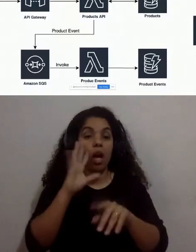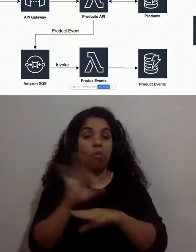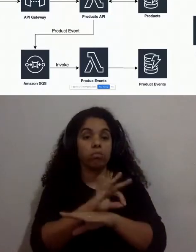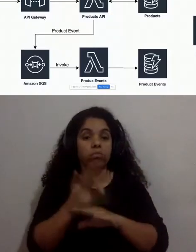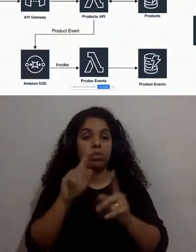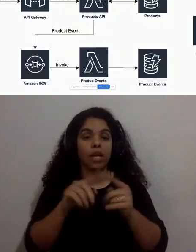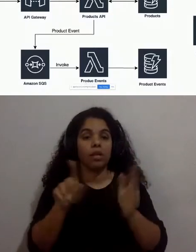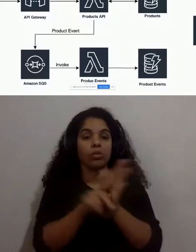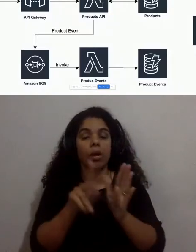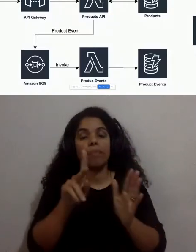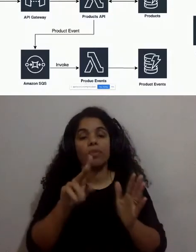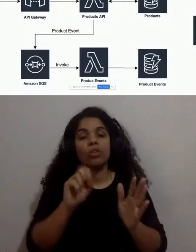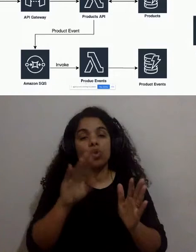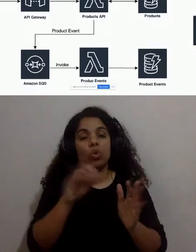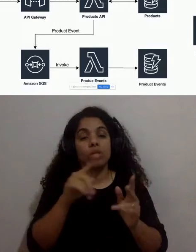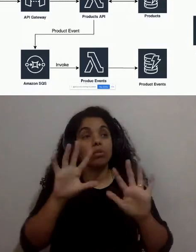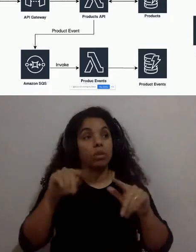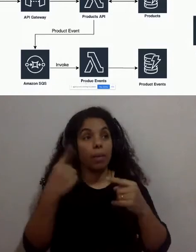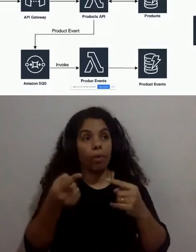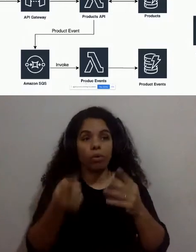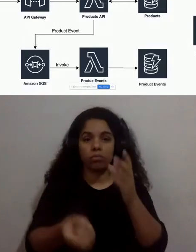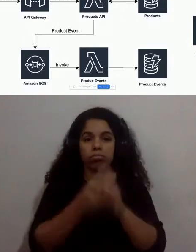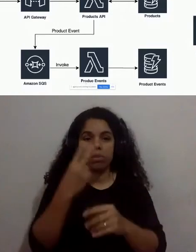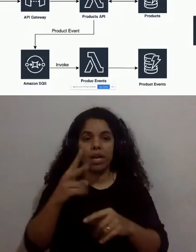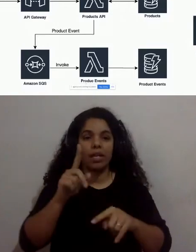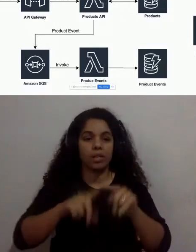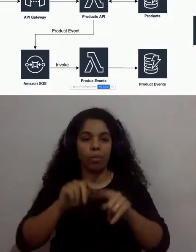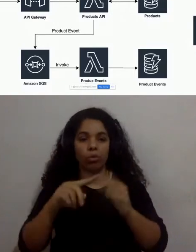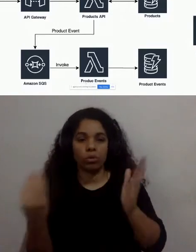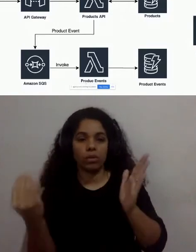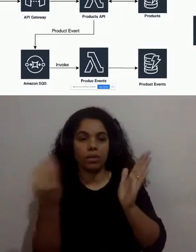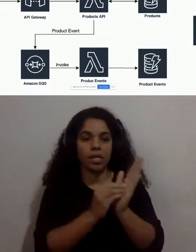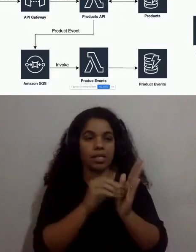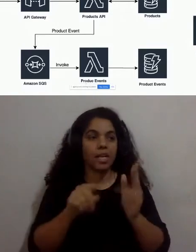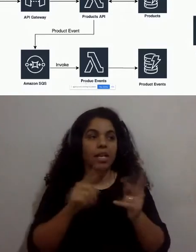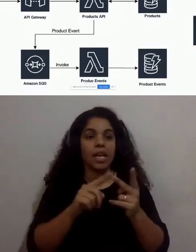solução. Depois que eu criei esse produto e inseri ele no banco,